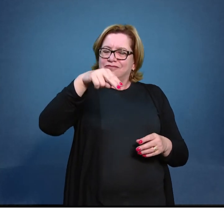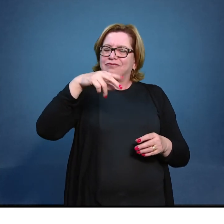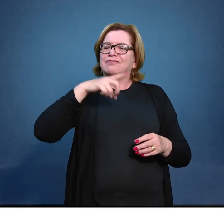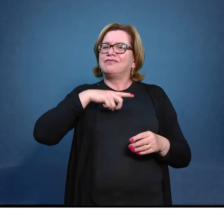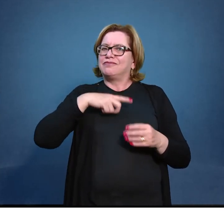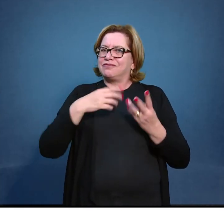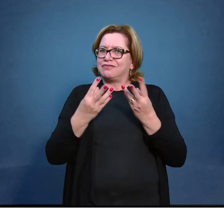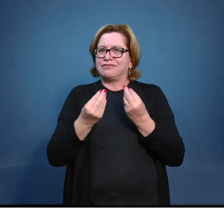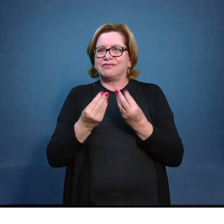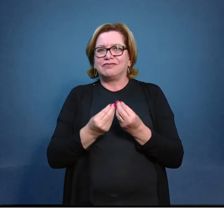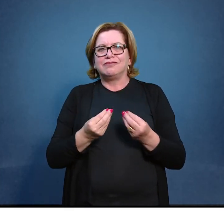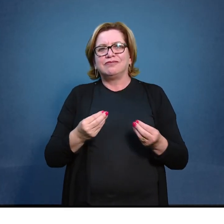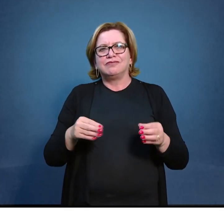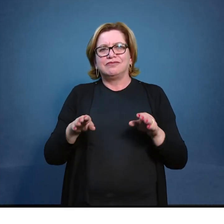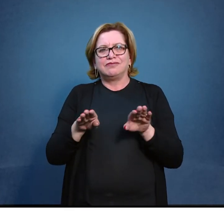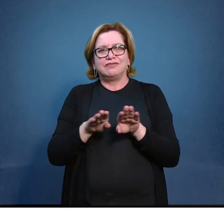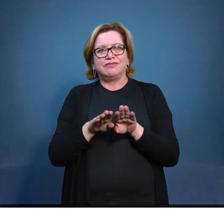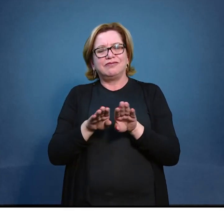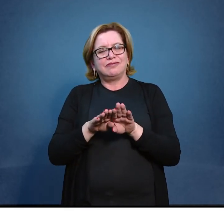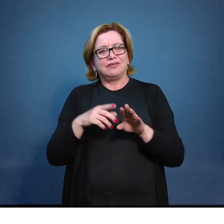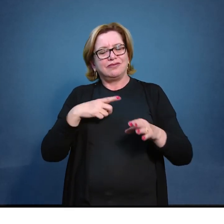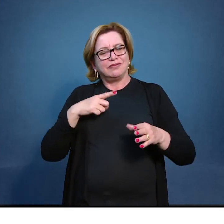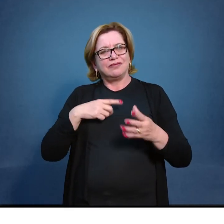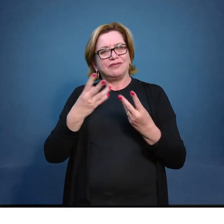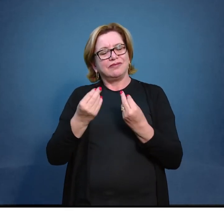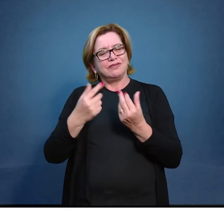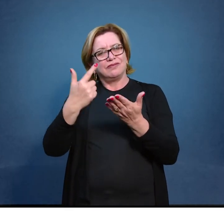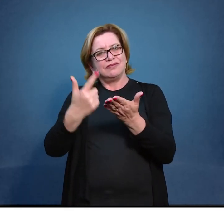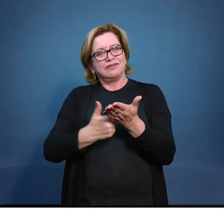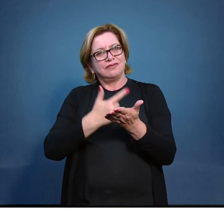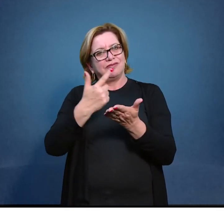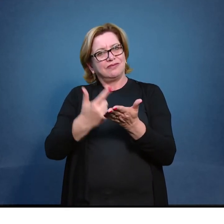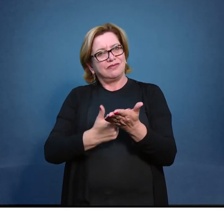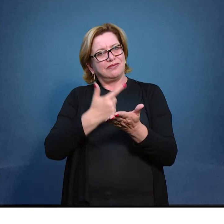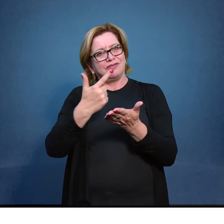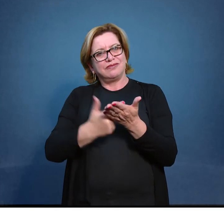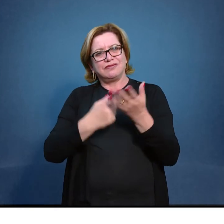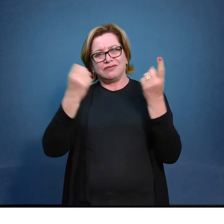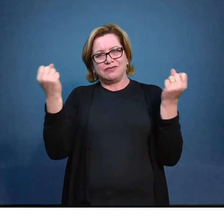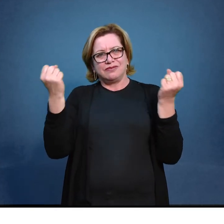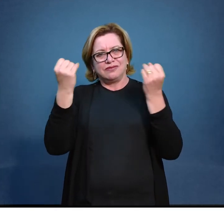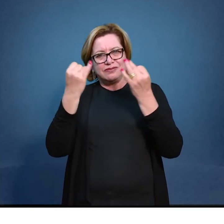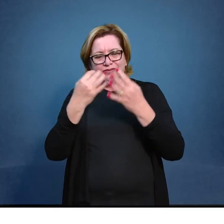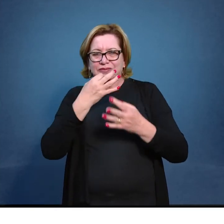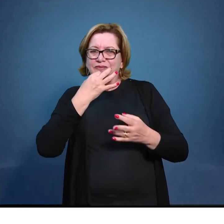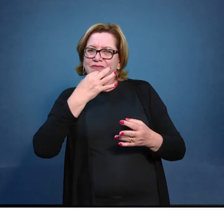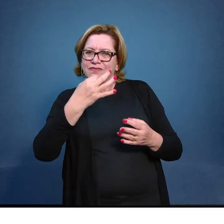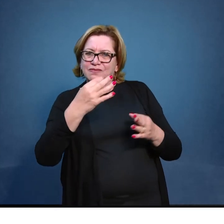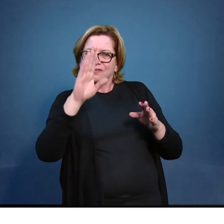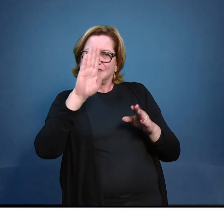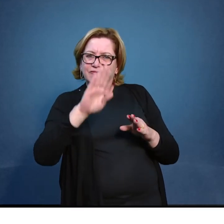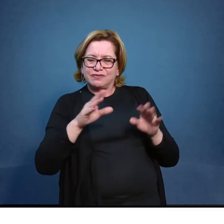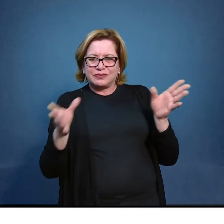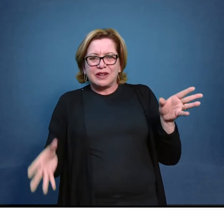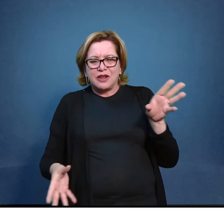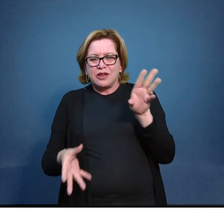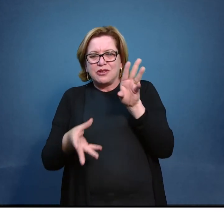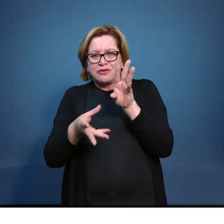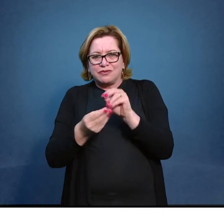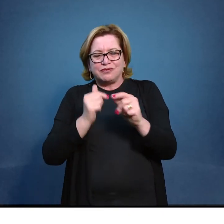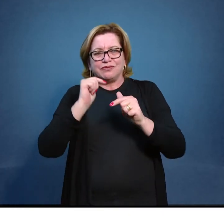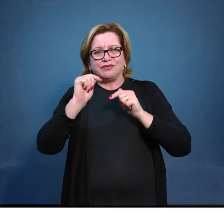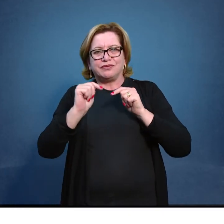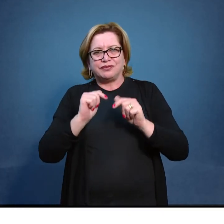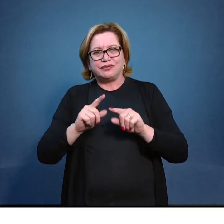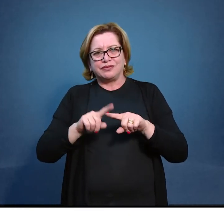bastante coisa, e aí existem muitos livros, muitos autores que já fazem, comentam e simplificam esse